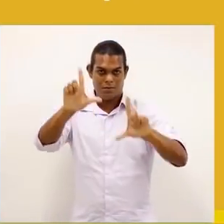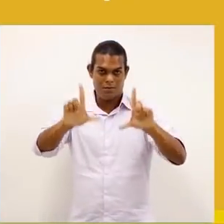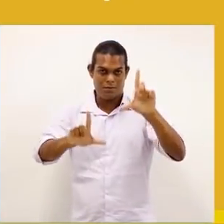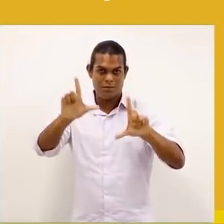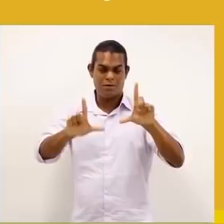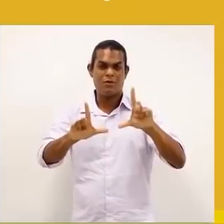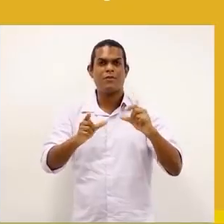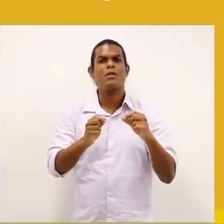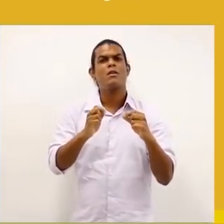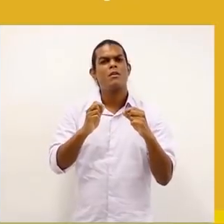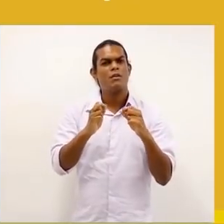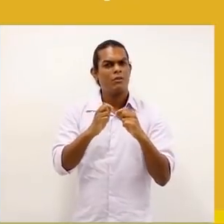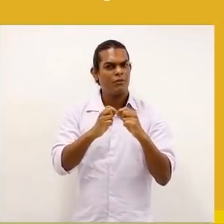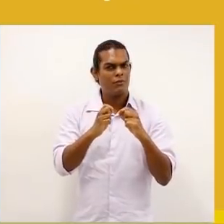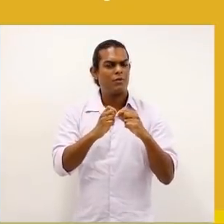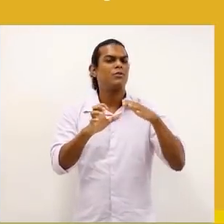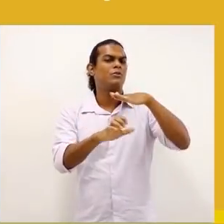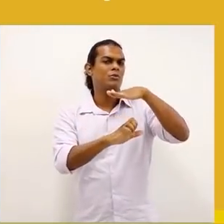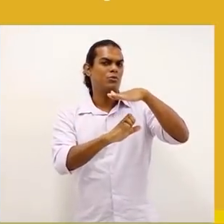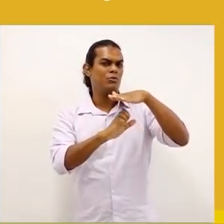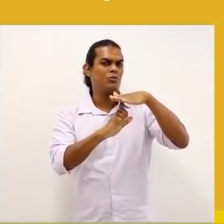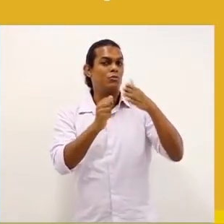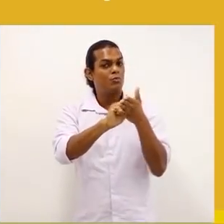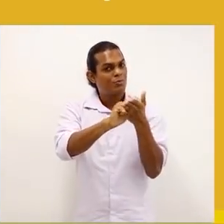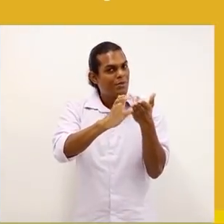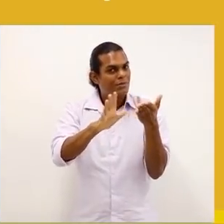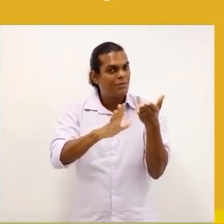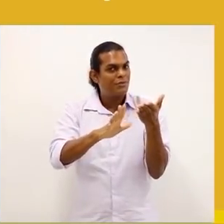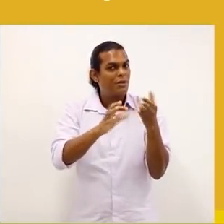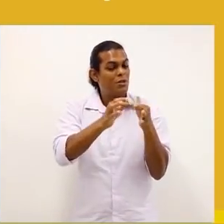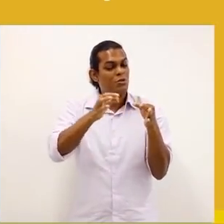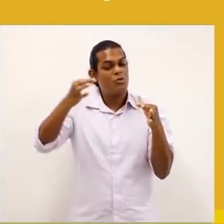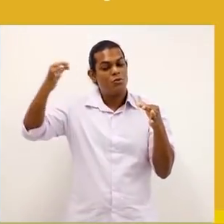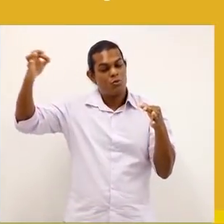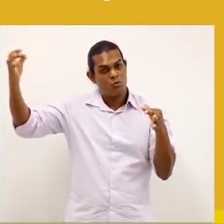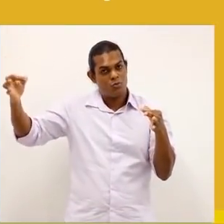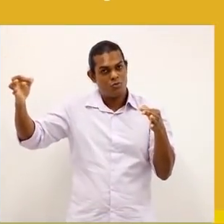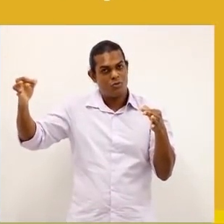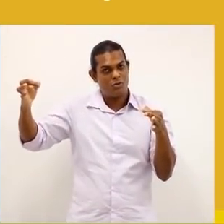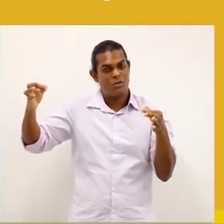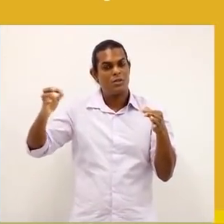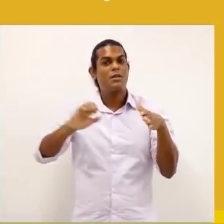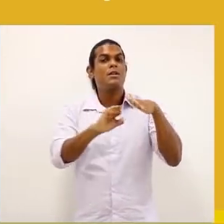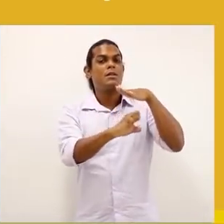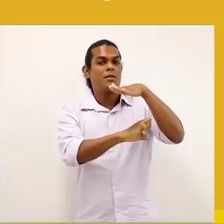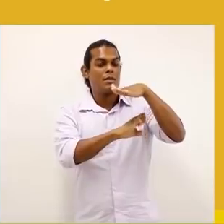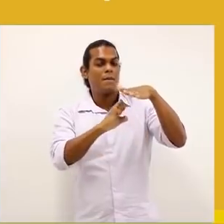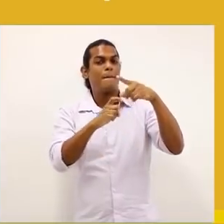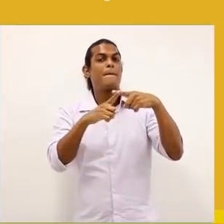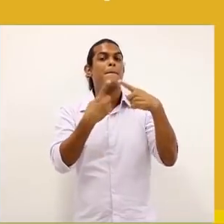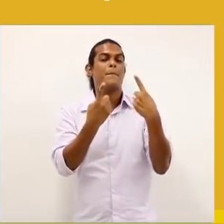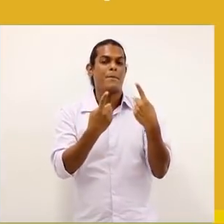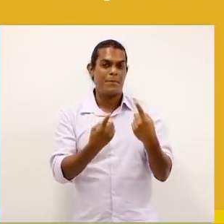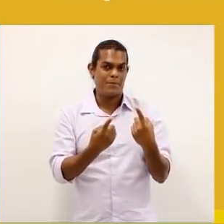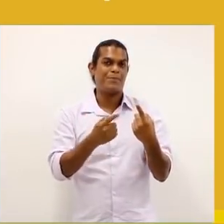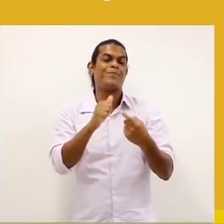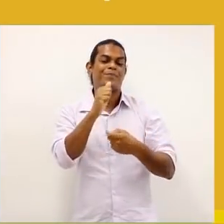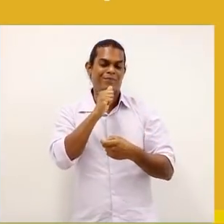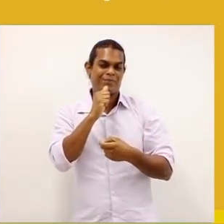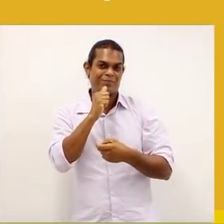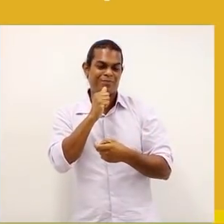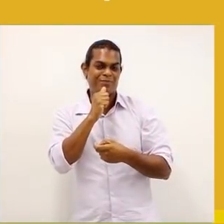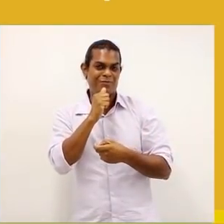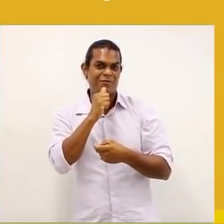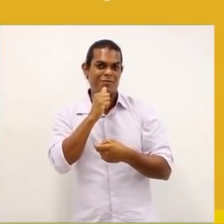empresa, no horário que a empresa estabeleceu, sob a subordinação da empresa, mesmo sendo na casa do cliente. Não deixa de ser um serviço, um